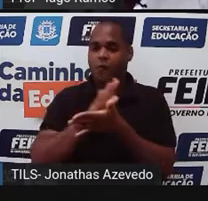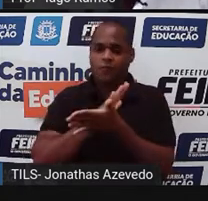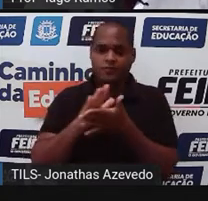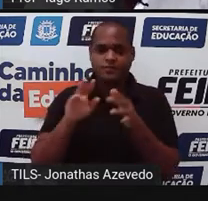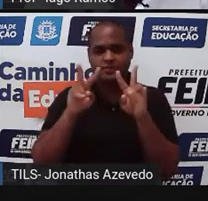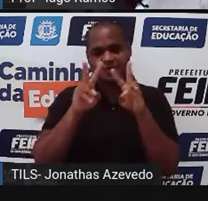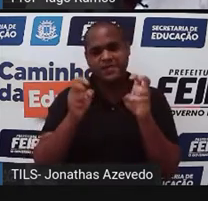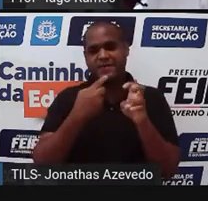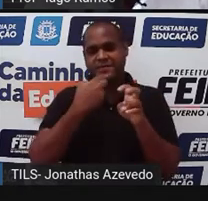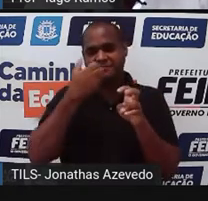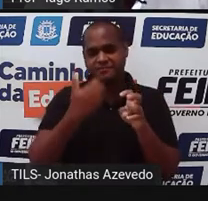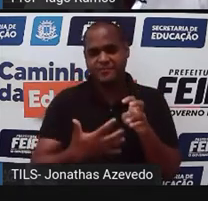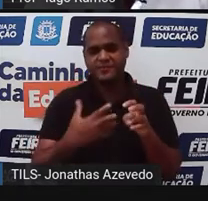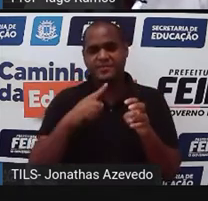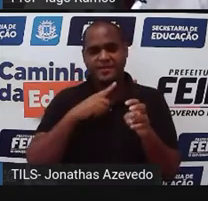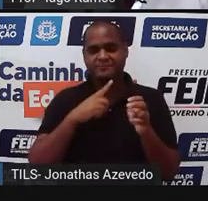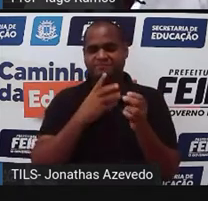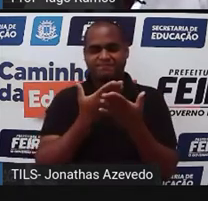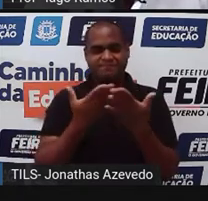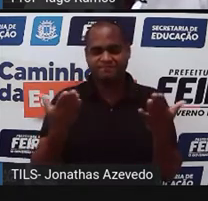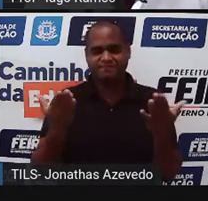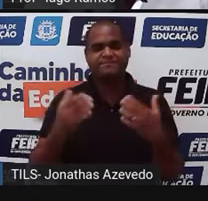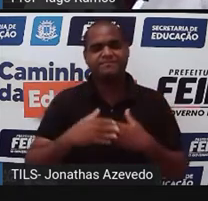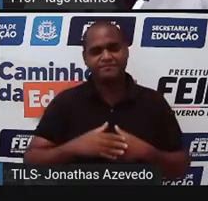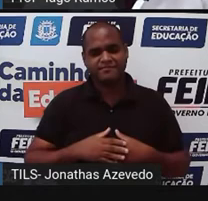tema certo bom